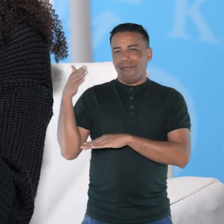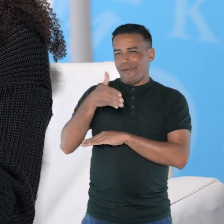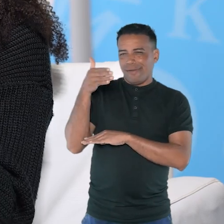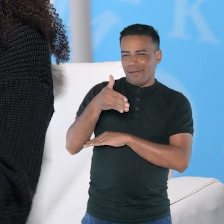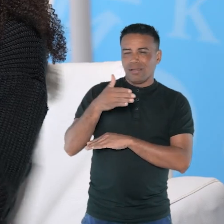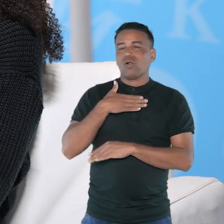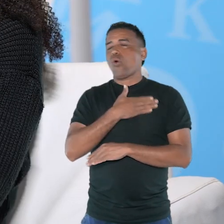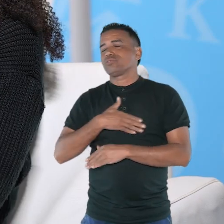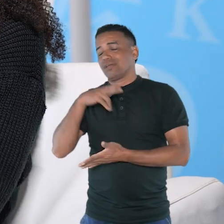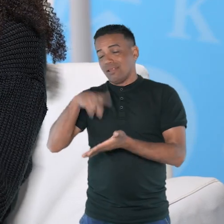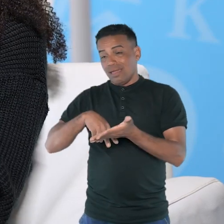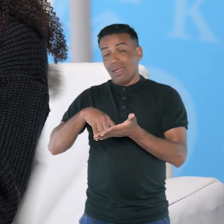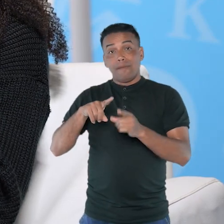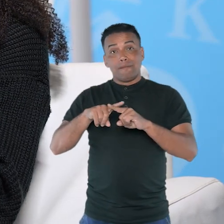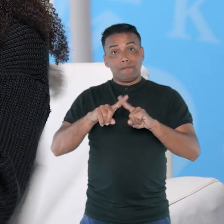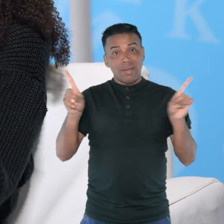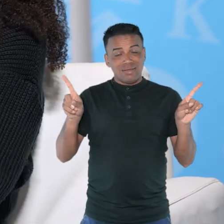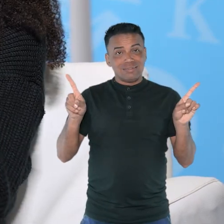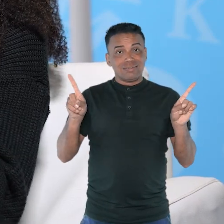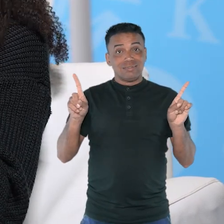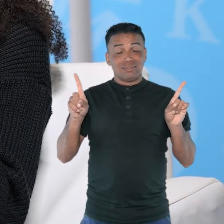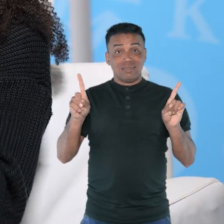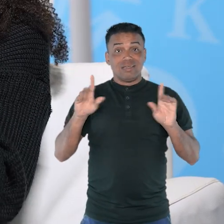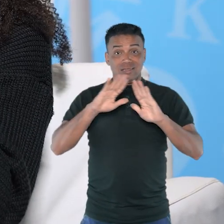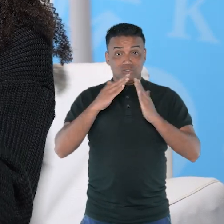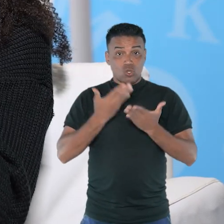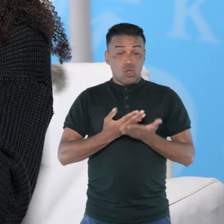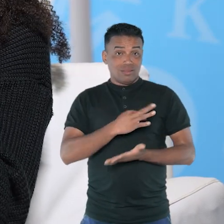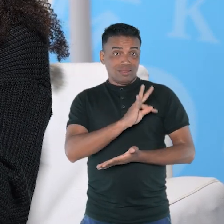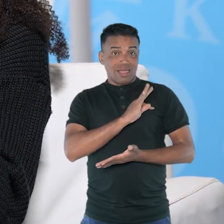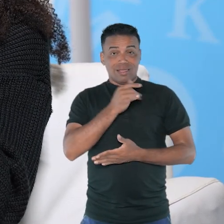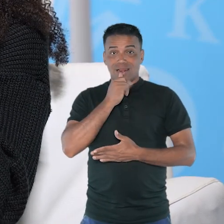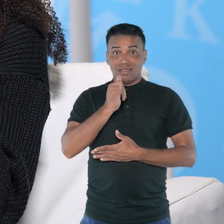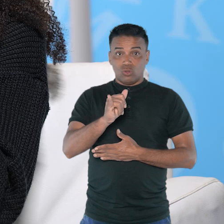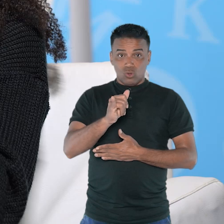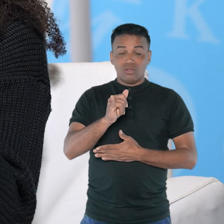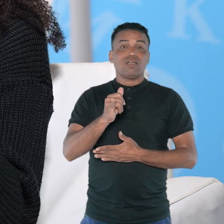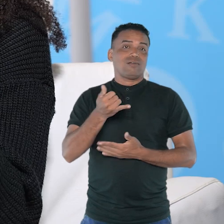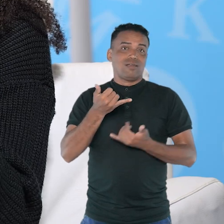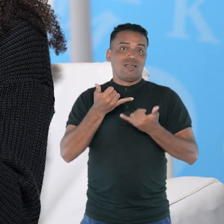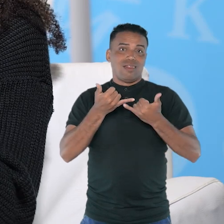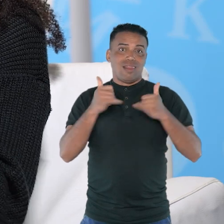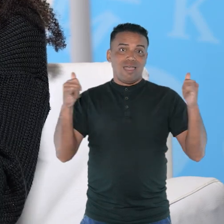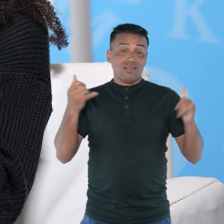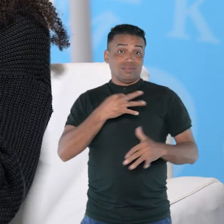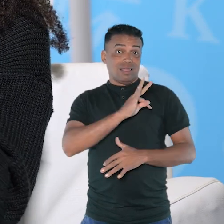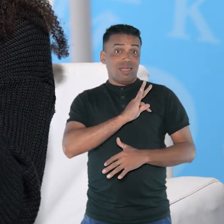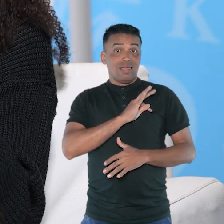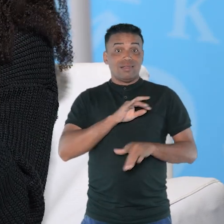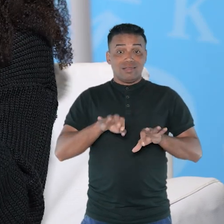de ler, mas a Escola Técnica de Brasília só tinha eletrônica, eletrotécnica e informática. E